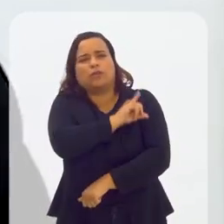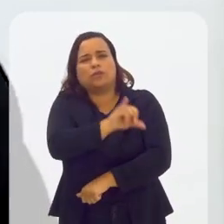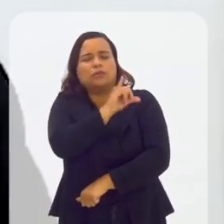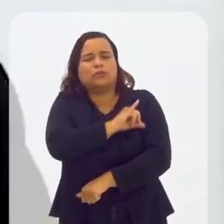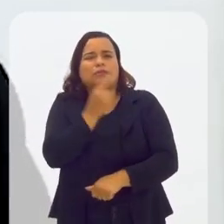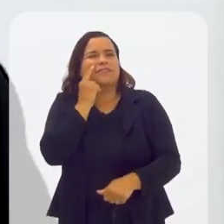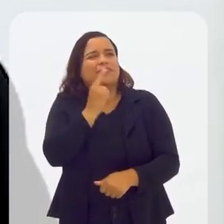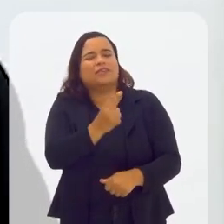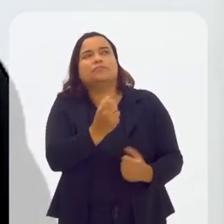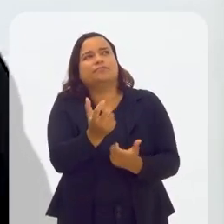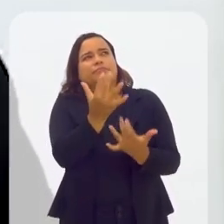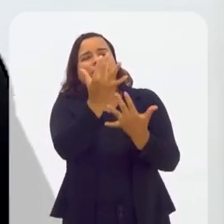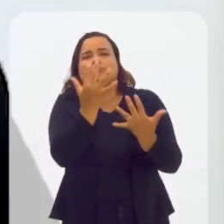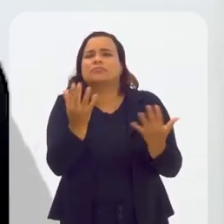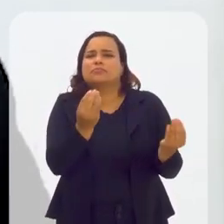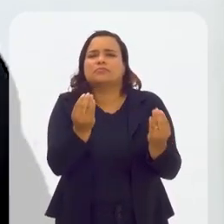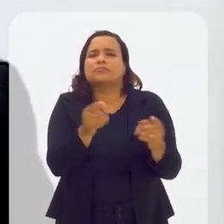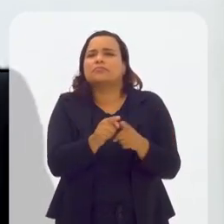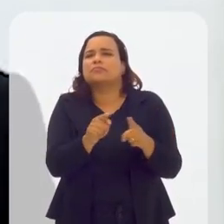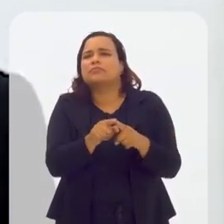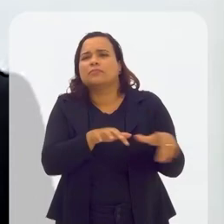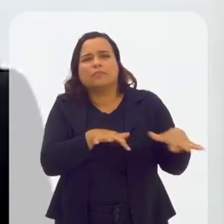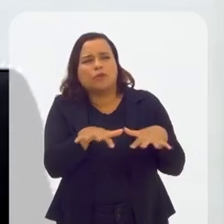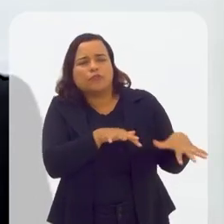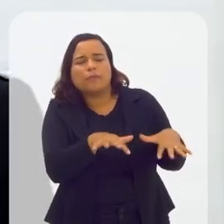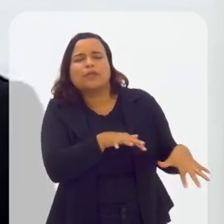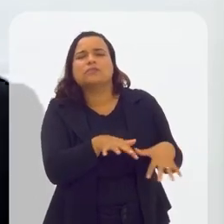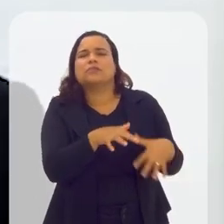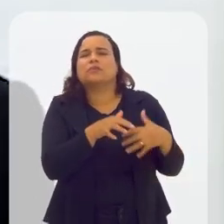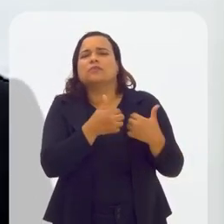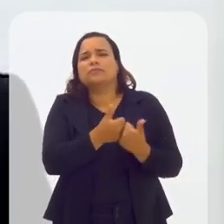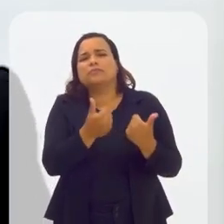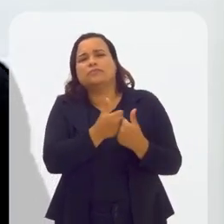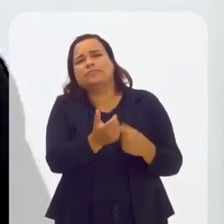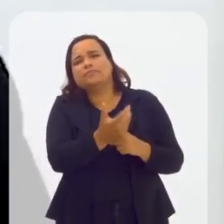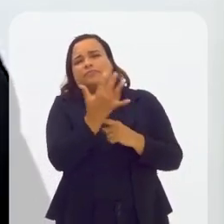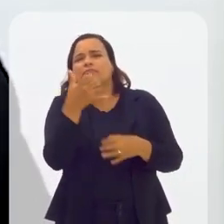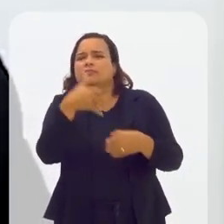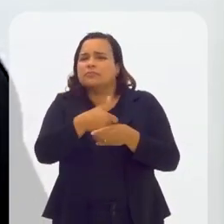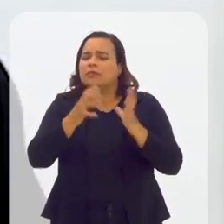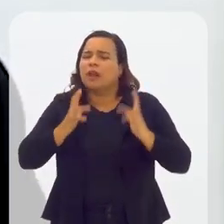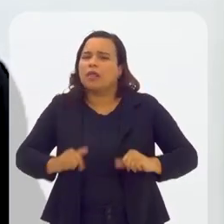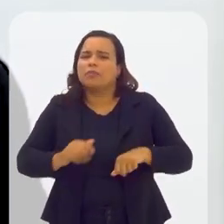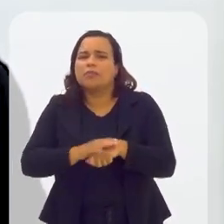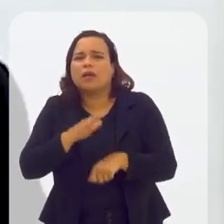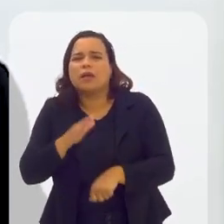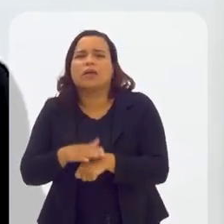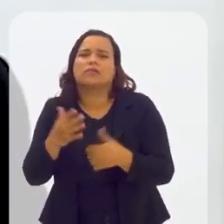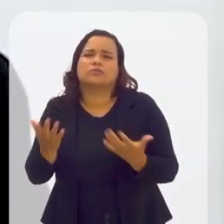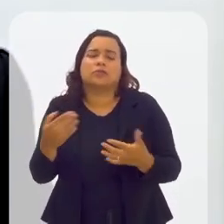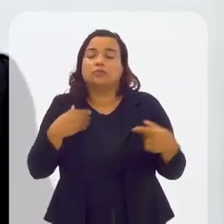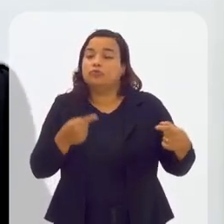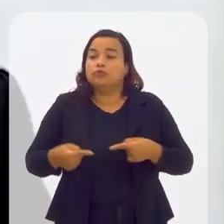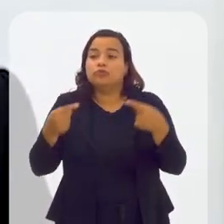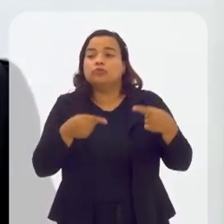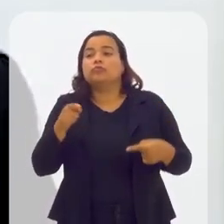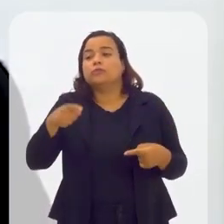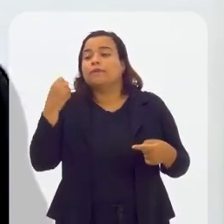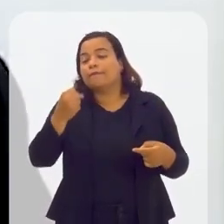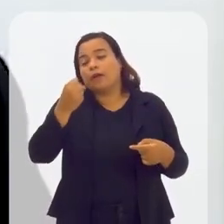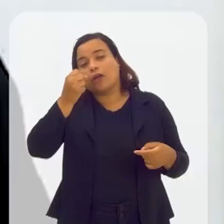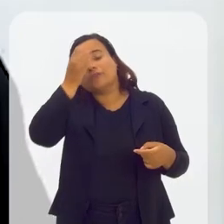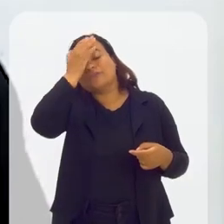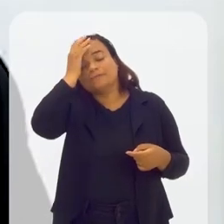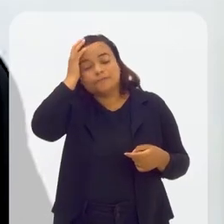ônibus aqui no estado do Rio de Janeiro, uma eventual mexida na frota a longo prazo para um combustível mais limpo. Eu acho que